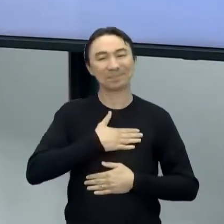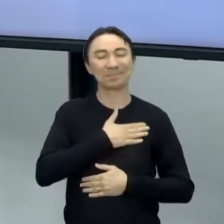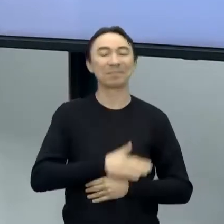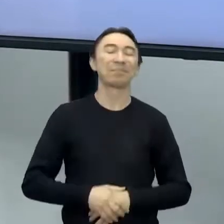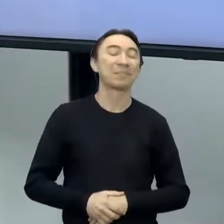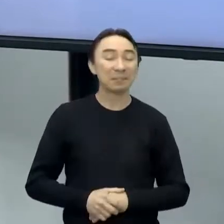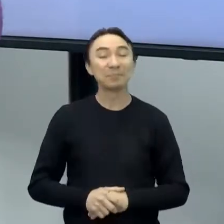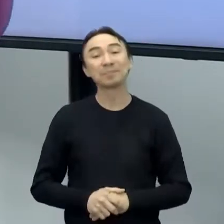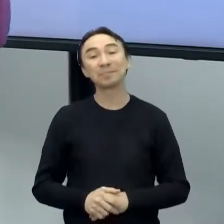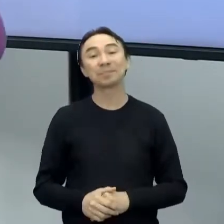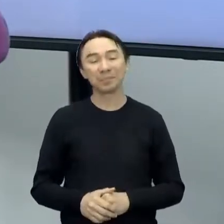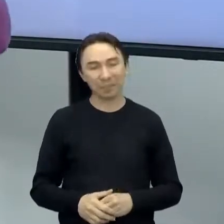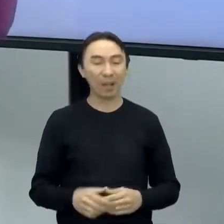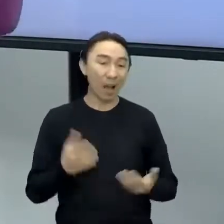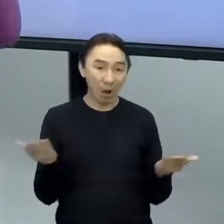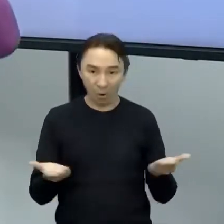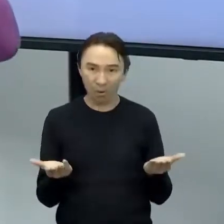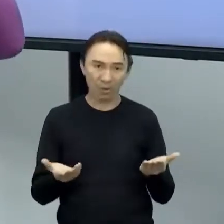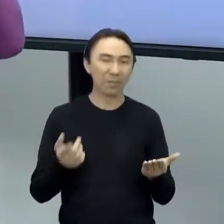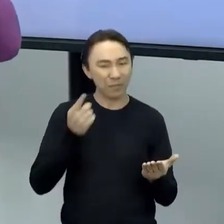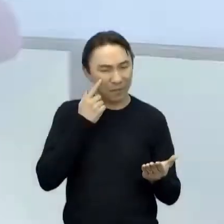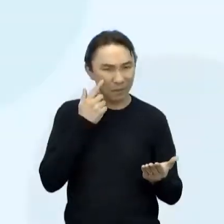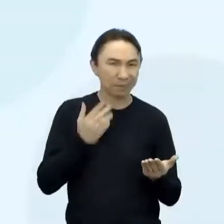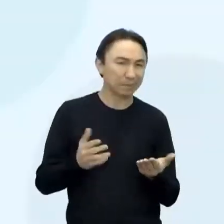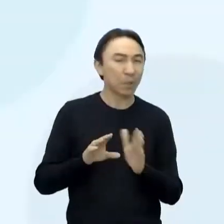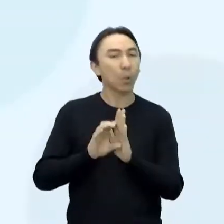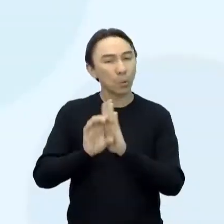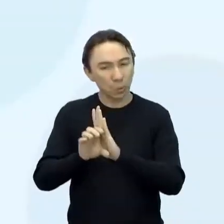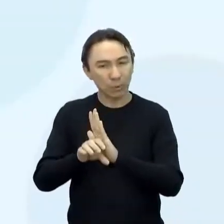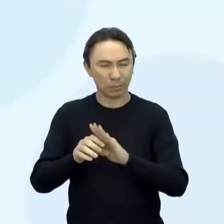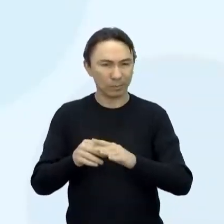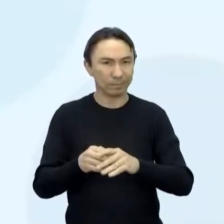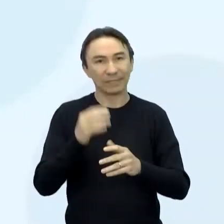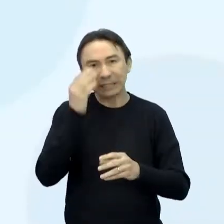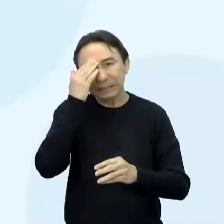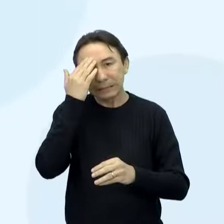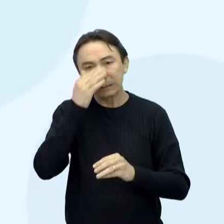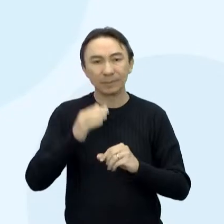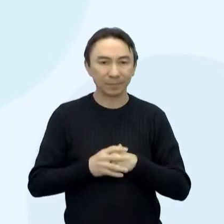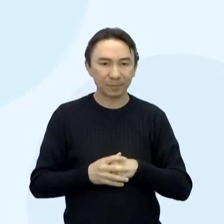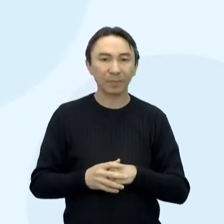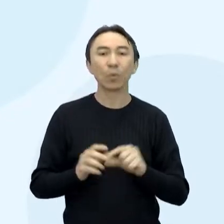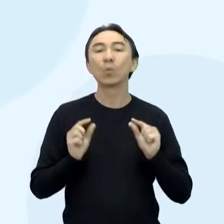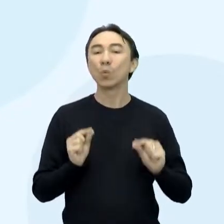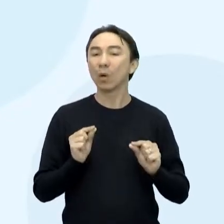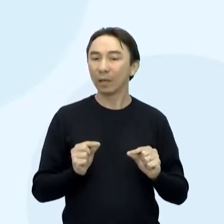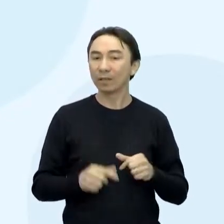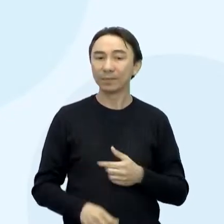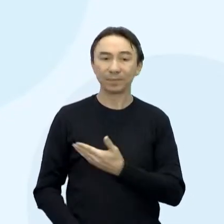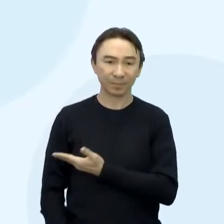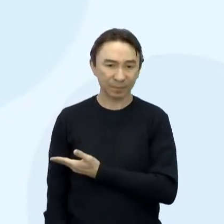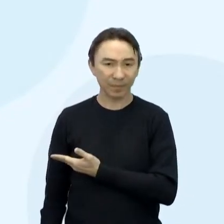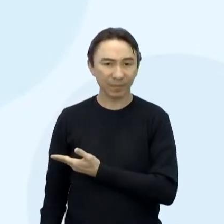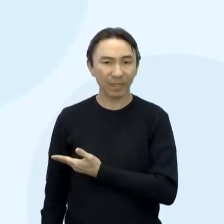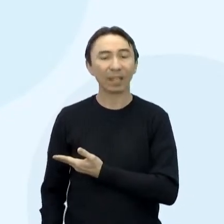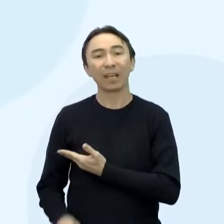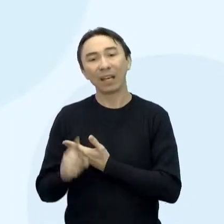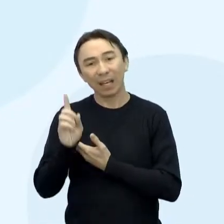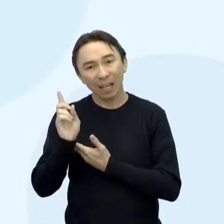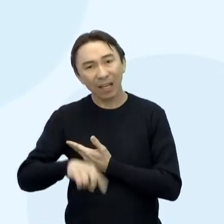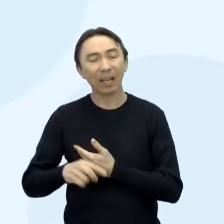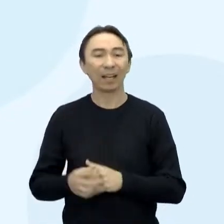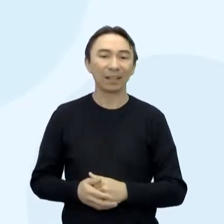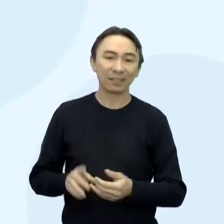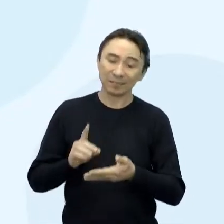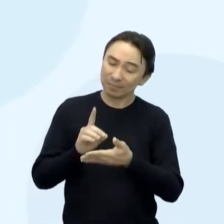telinha começar a entender alguns conceitos. O Design Thinking, ele é um pensamento do design, pensamento